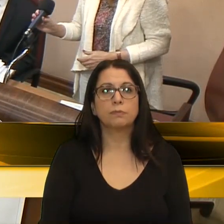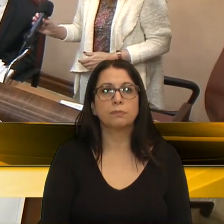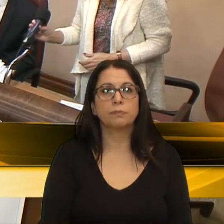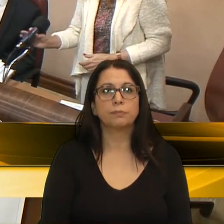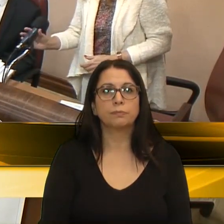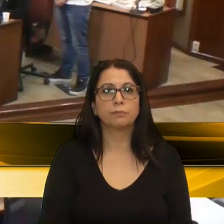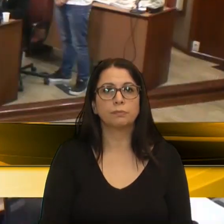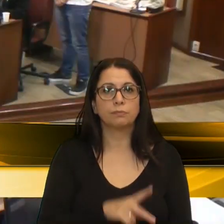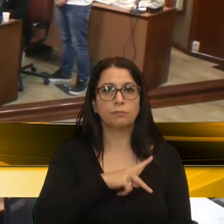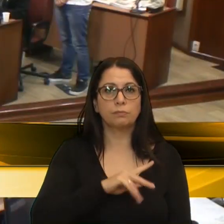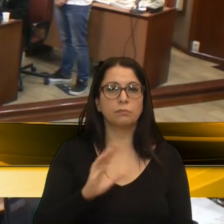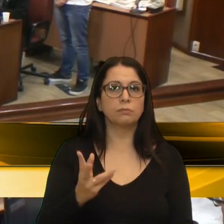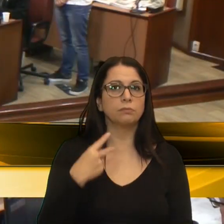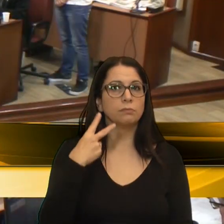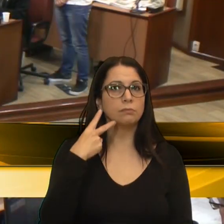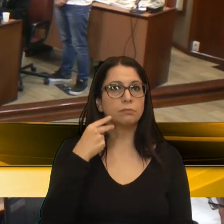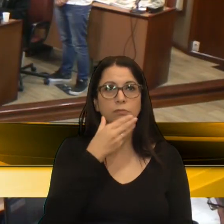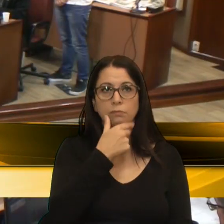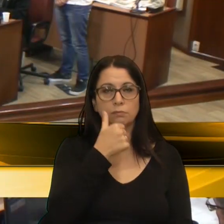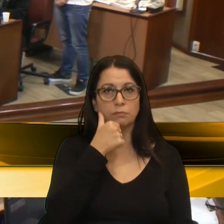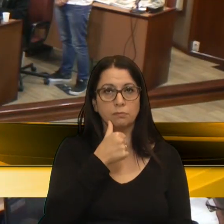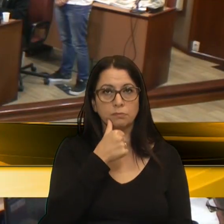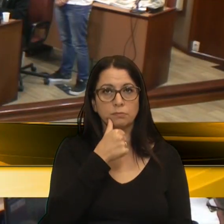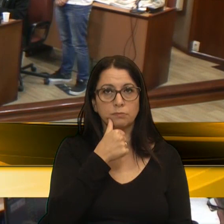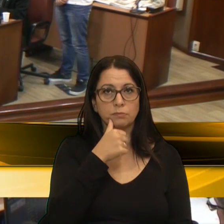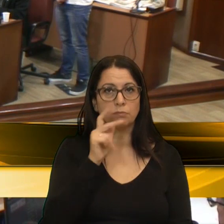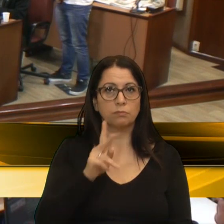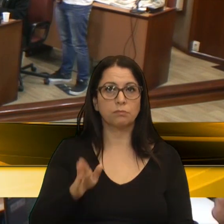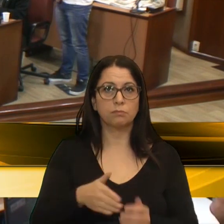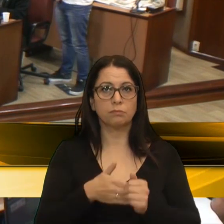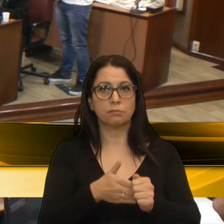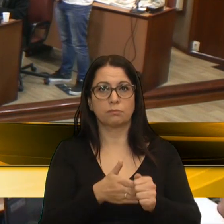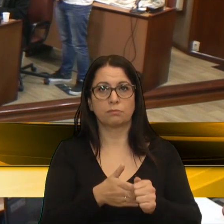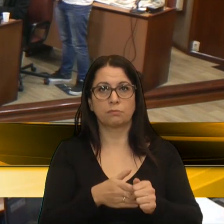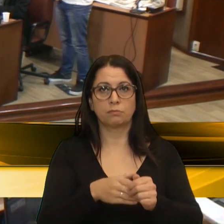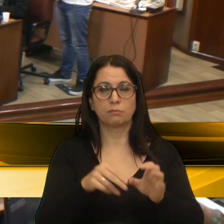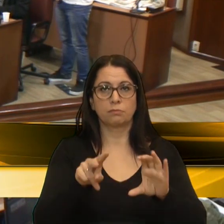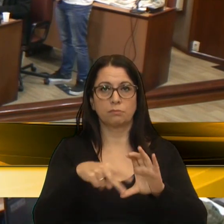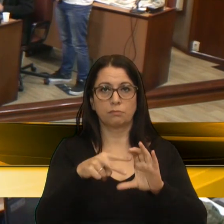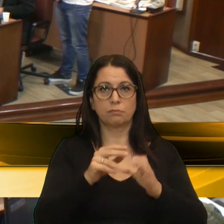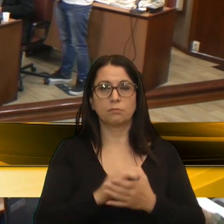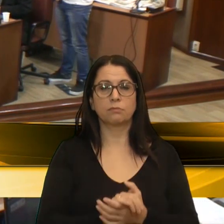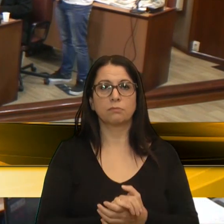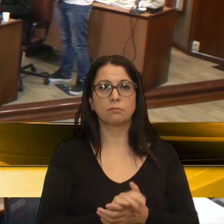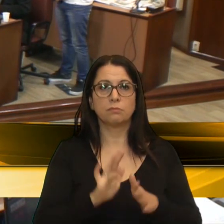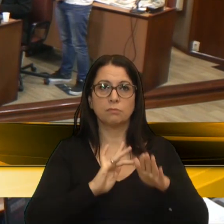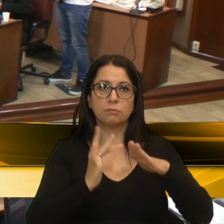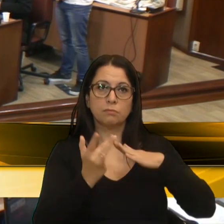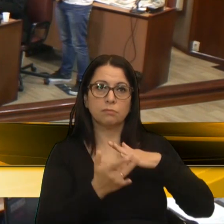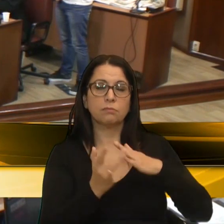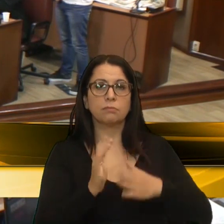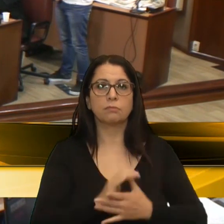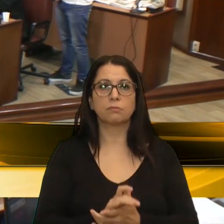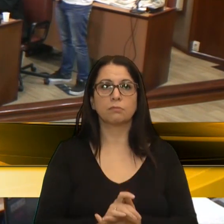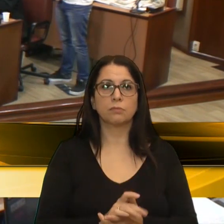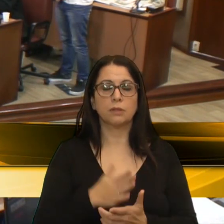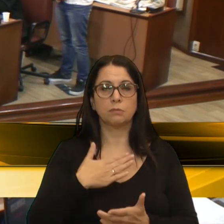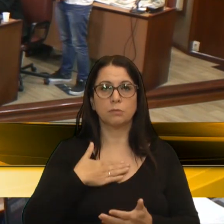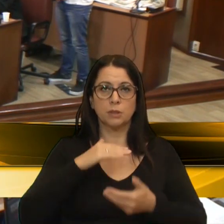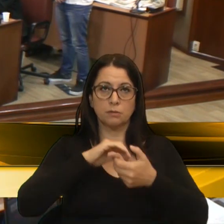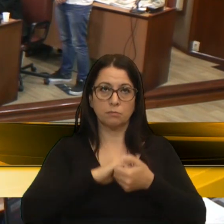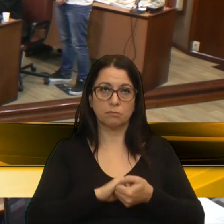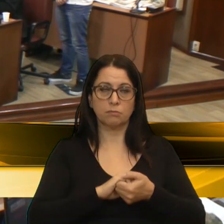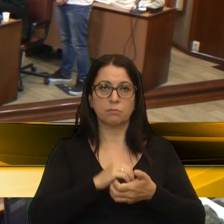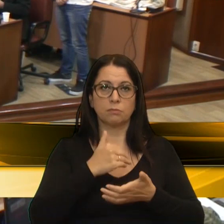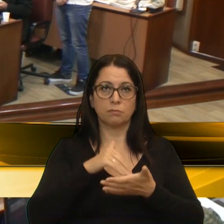Senhor presidente, senhoras e senhores vereadores, pessoal que nos acompanha através da TV Câmara, redes sociais, minha saudação